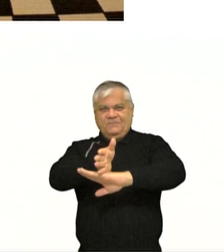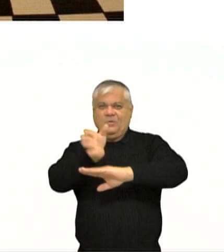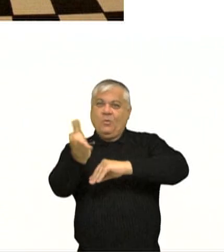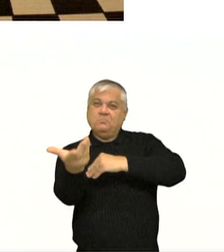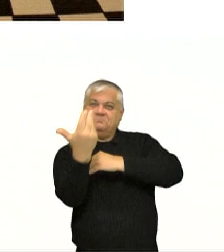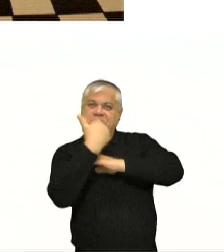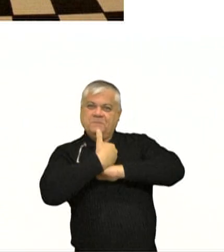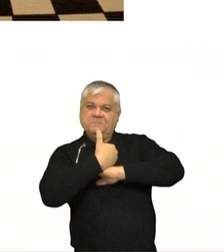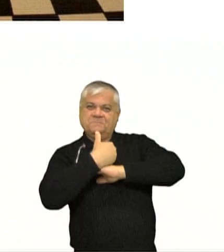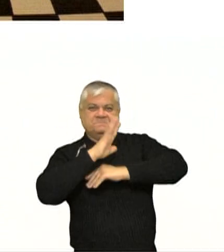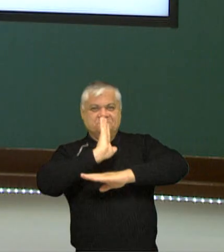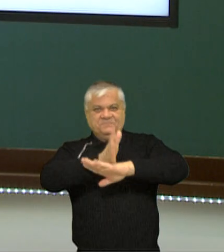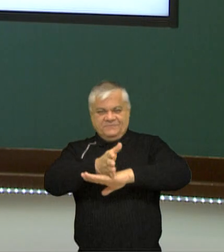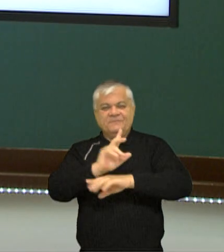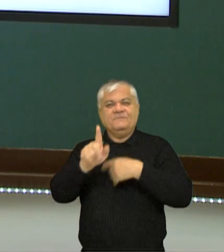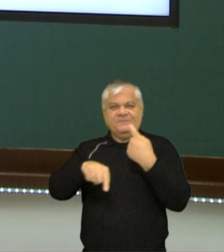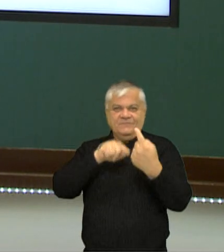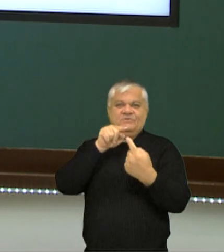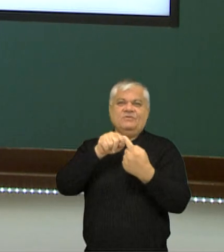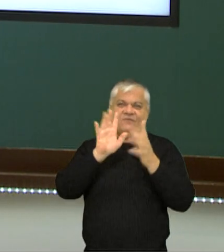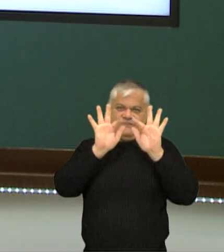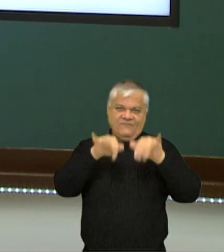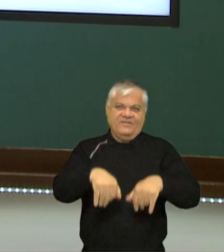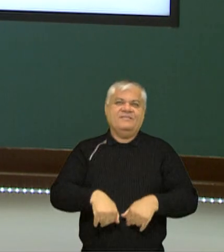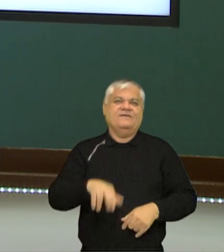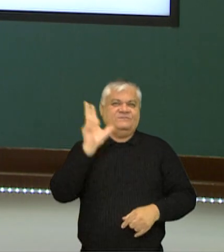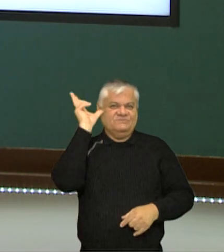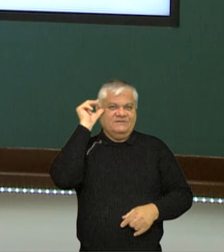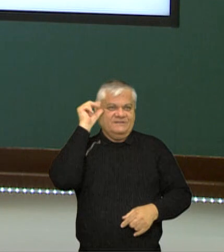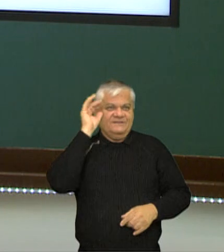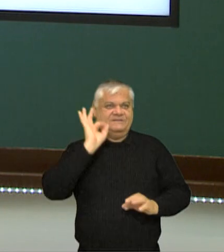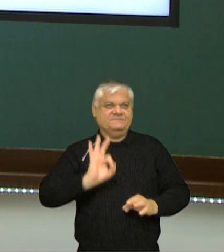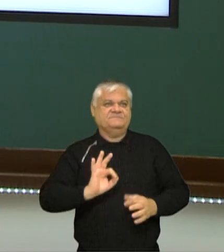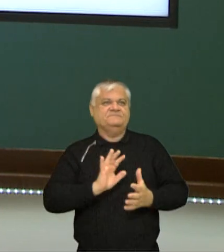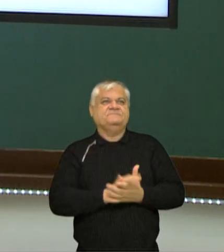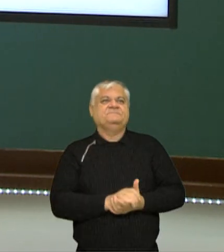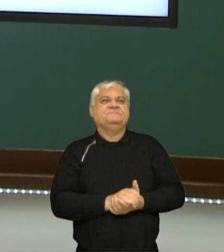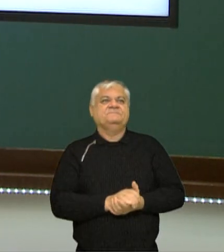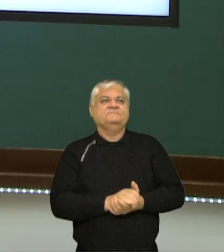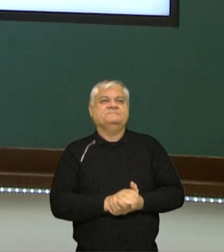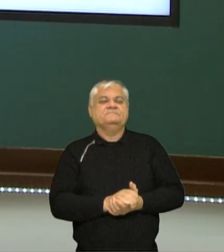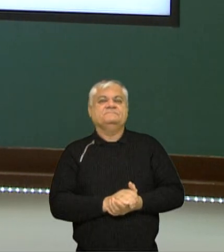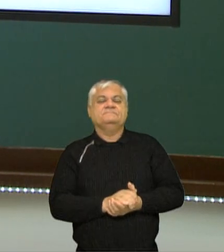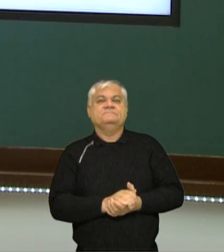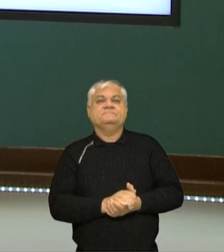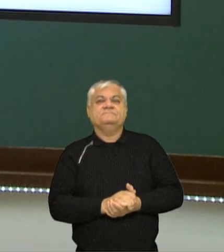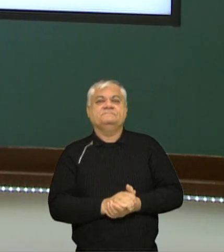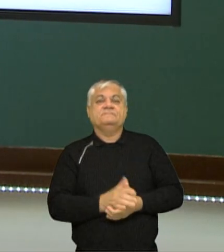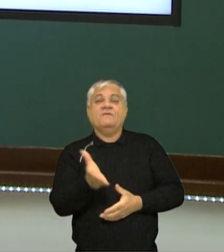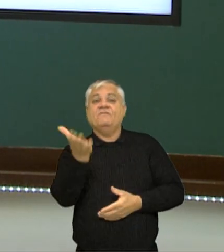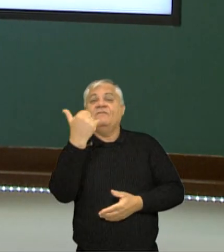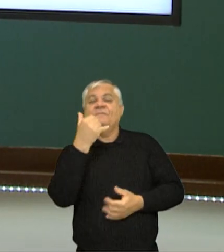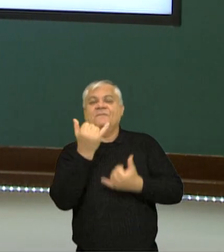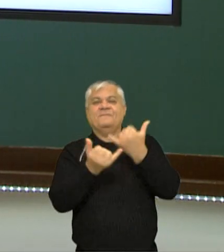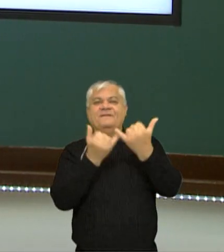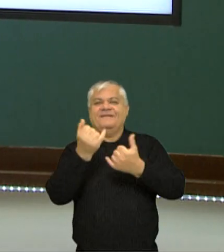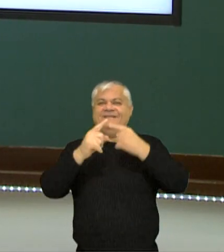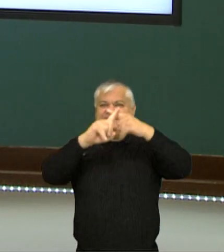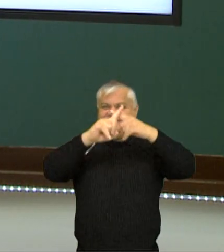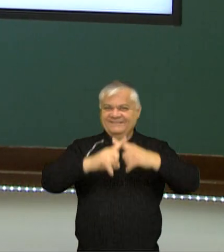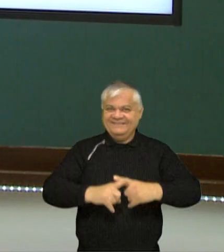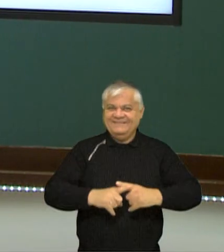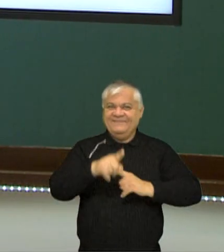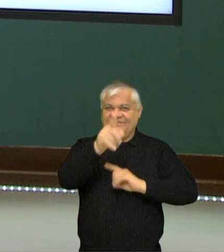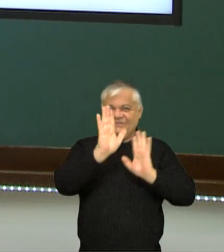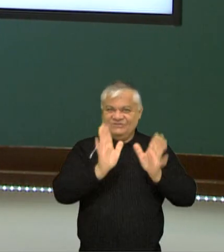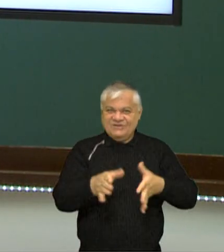isso, este é o objetivo final da partida de xadrez, tá bom? Pessoal, vamos jogar agora? Agora você já